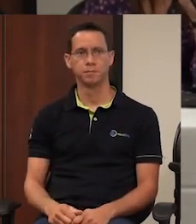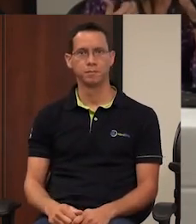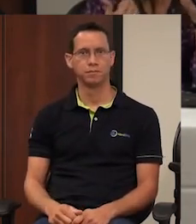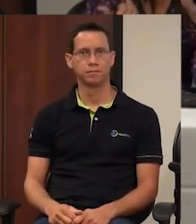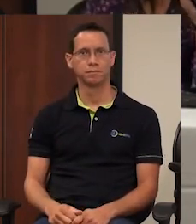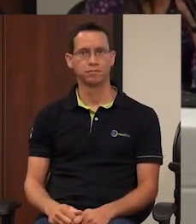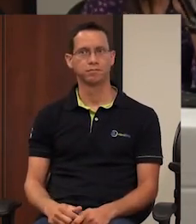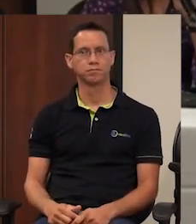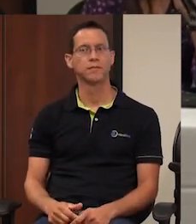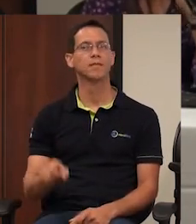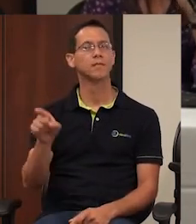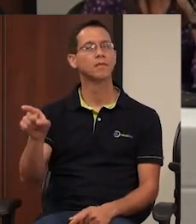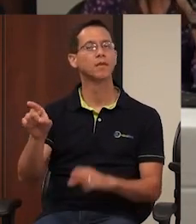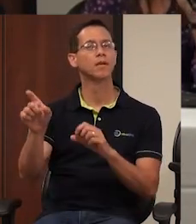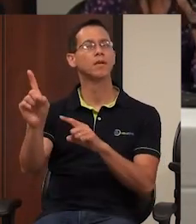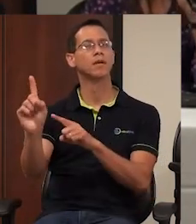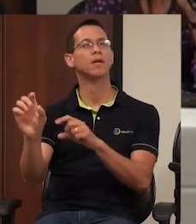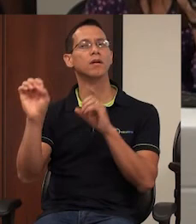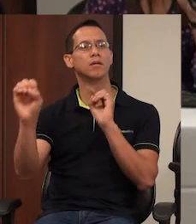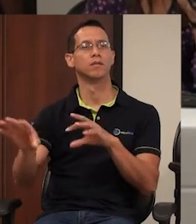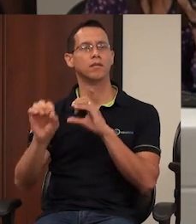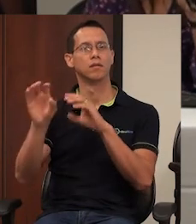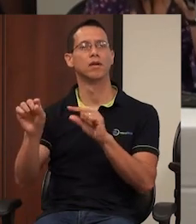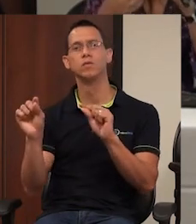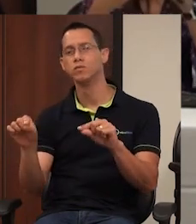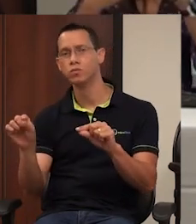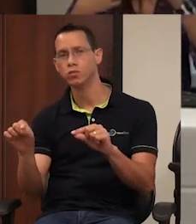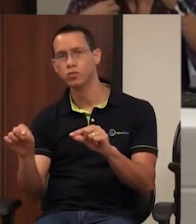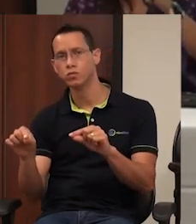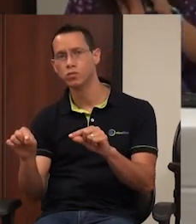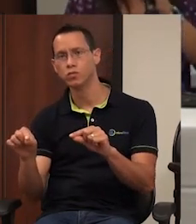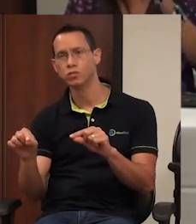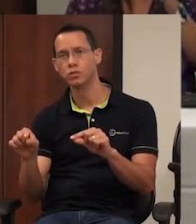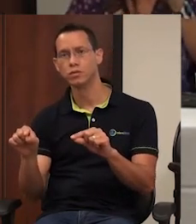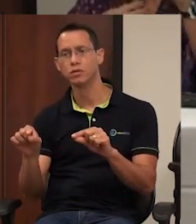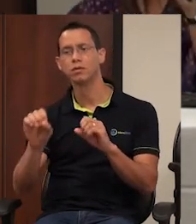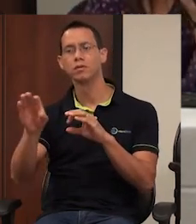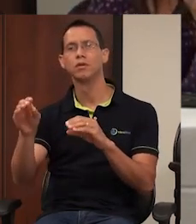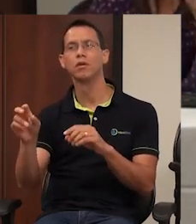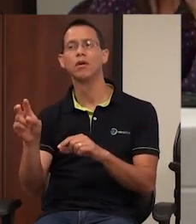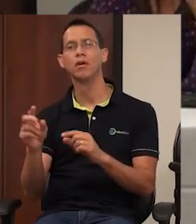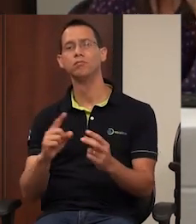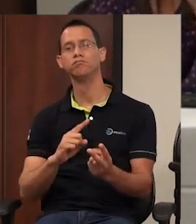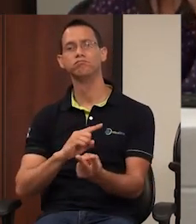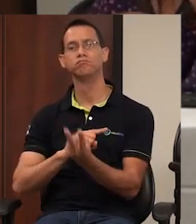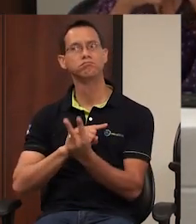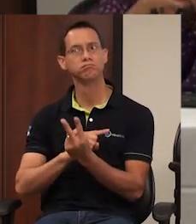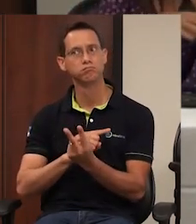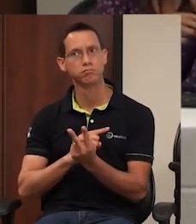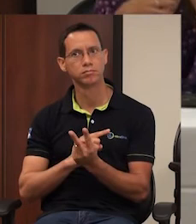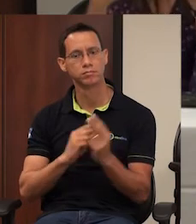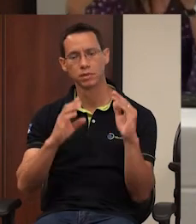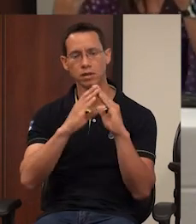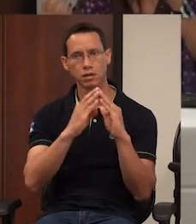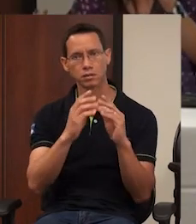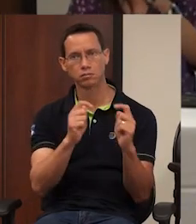O que tem que ser ensinado para essa pessoa? Como ela se preservar, se proteger, ter a sua